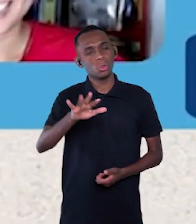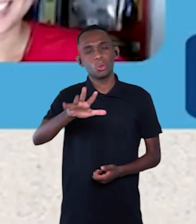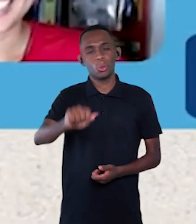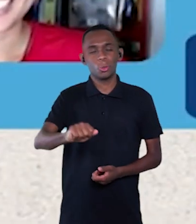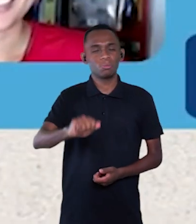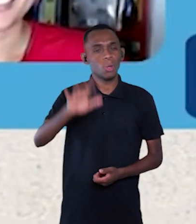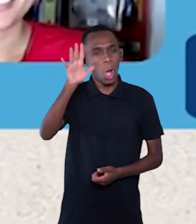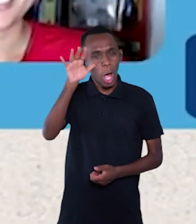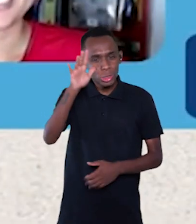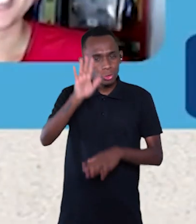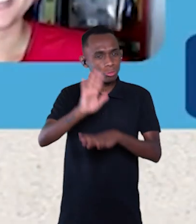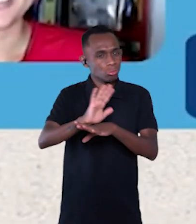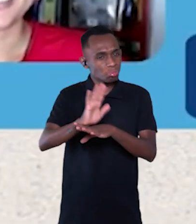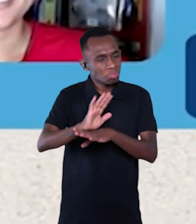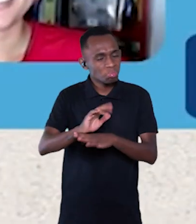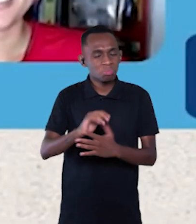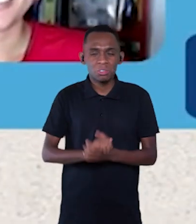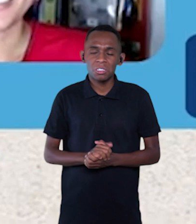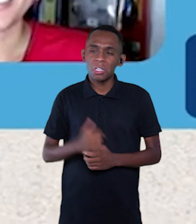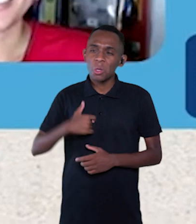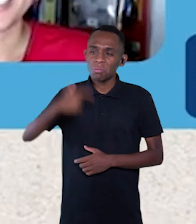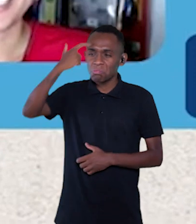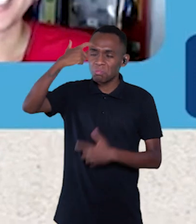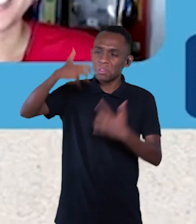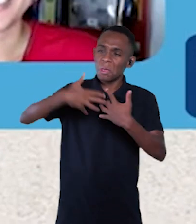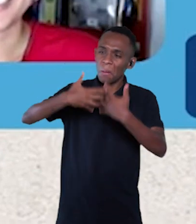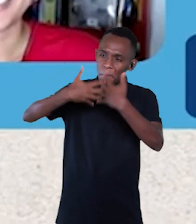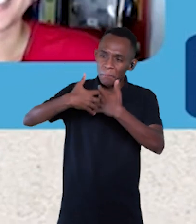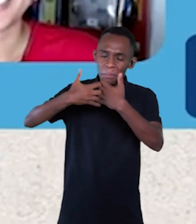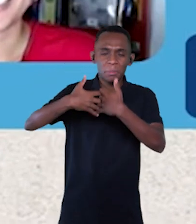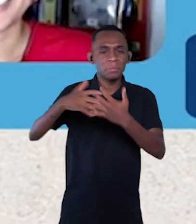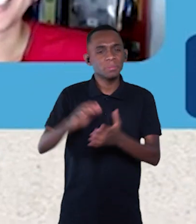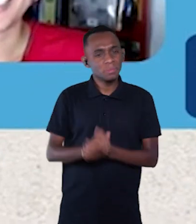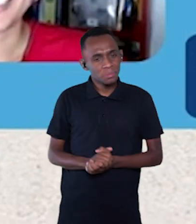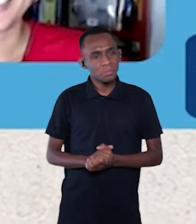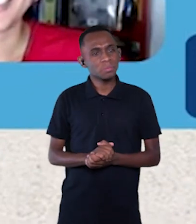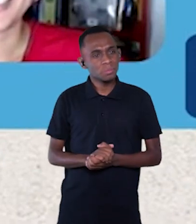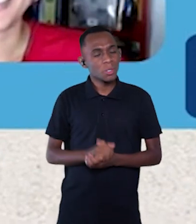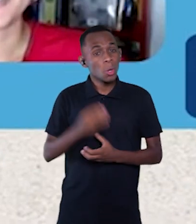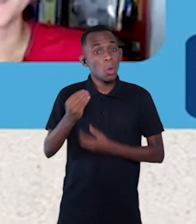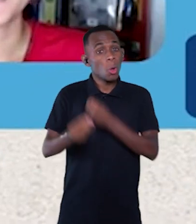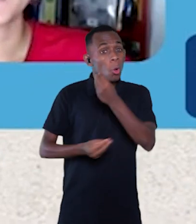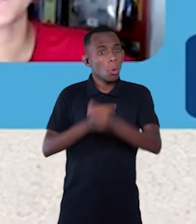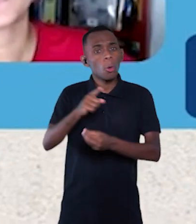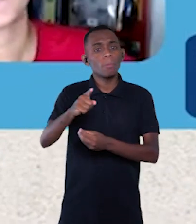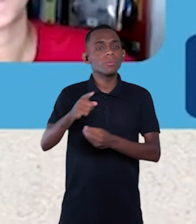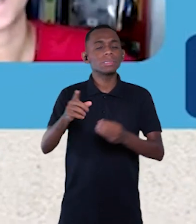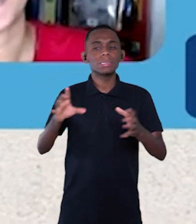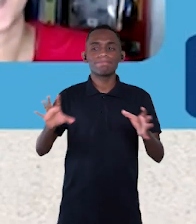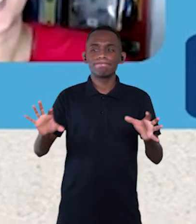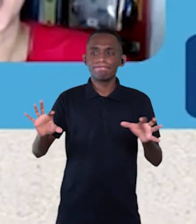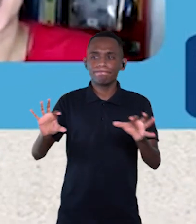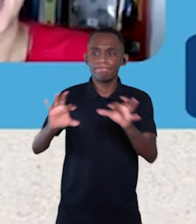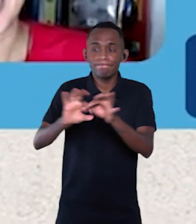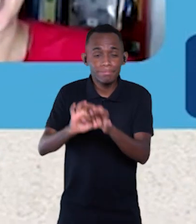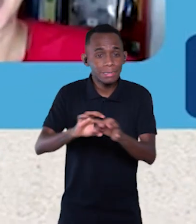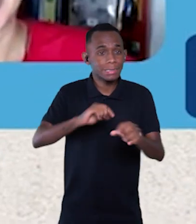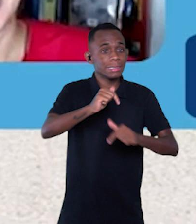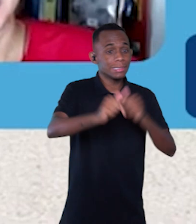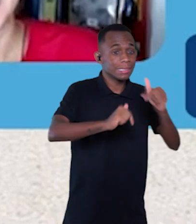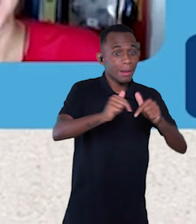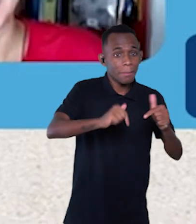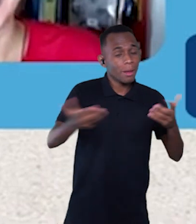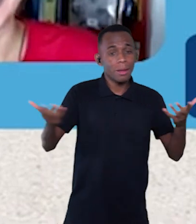Júlia, a gente assistiu o clipe, eu fiquei aqui pensando, gente, que como que você concilia, né,